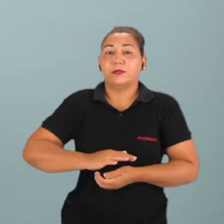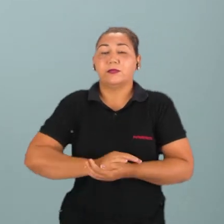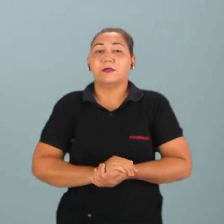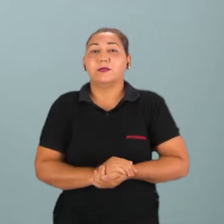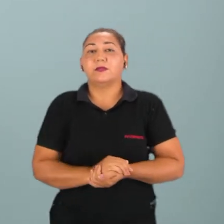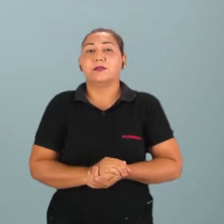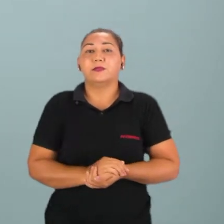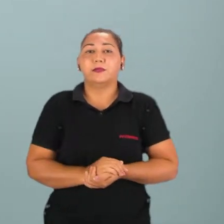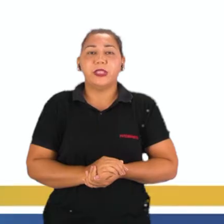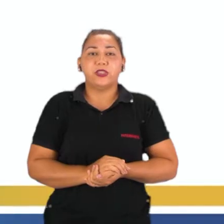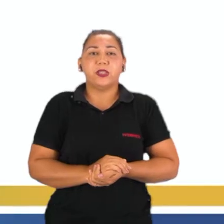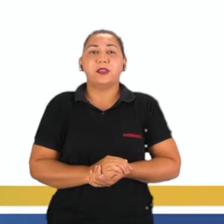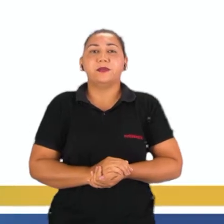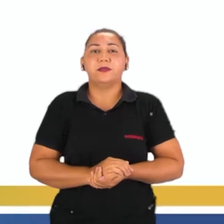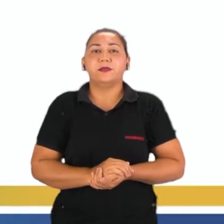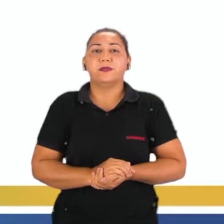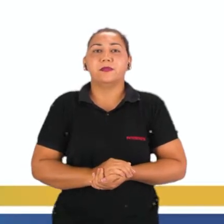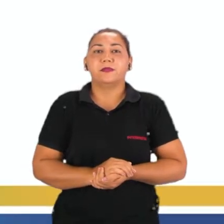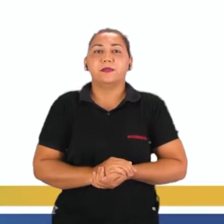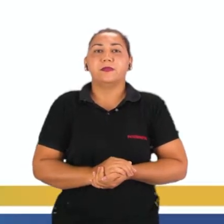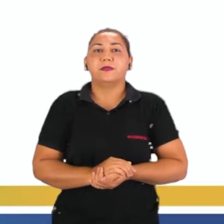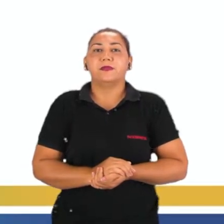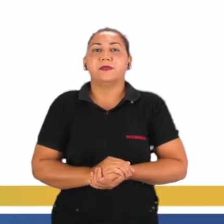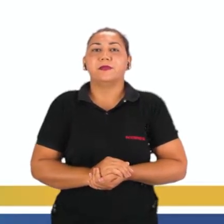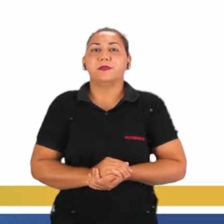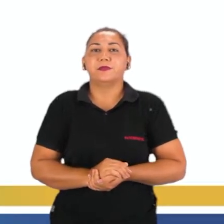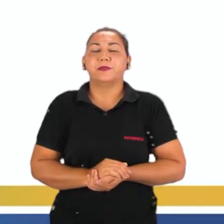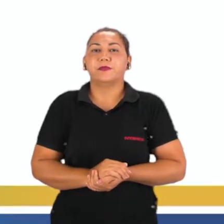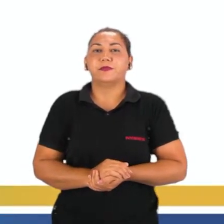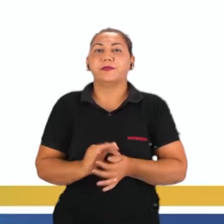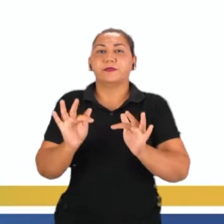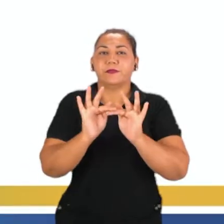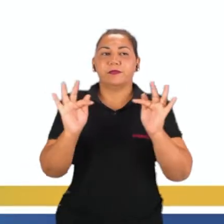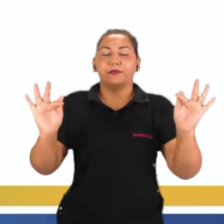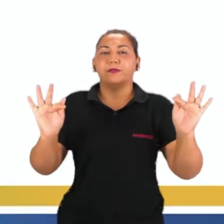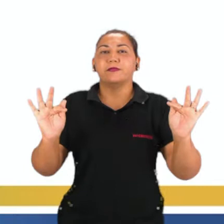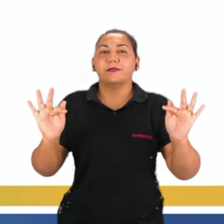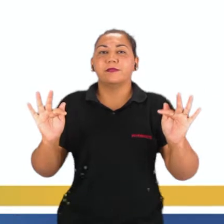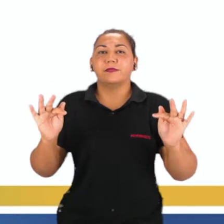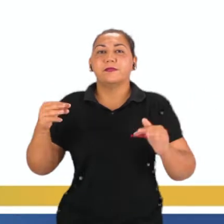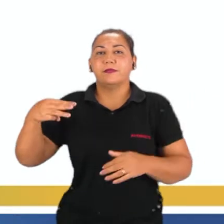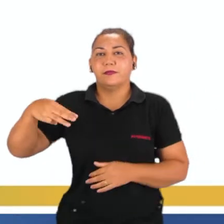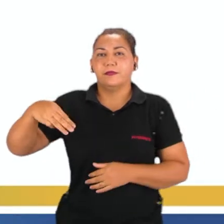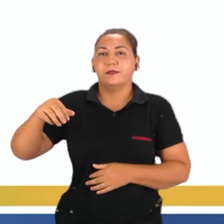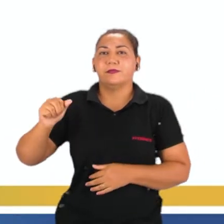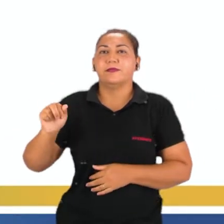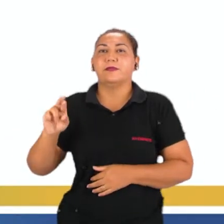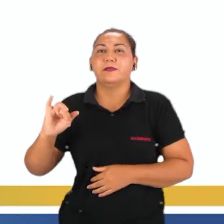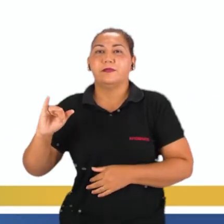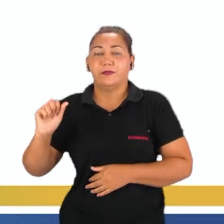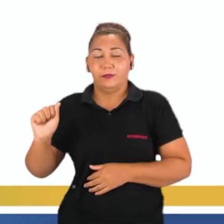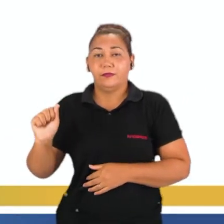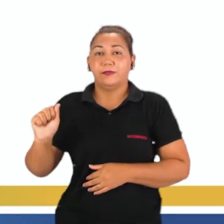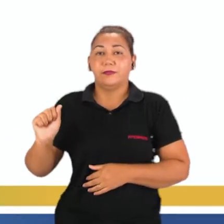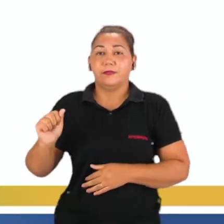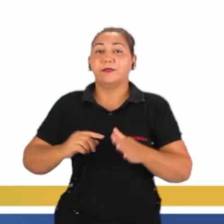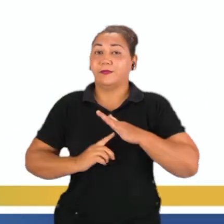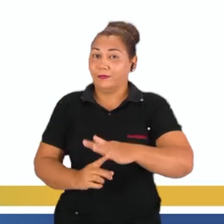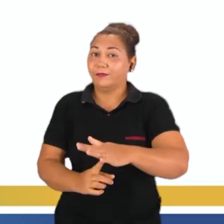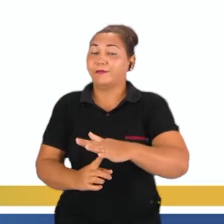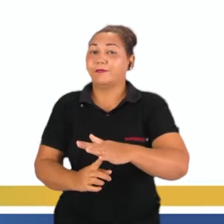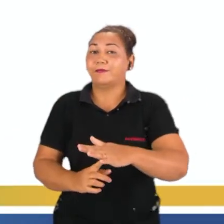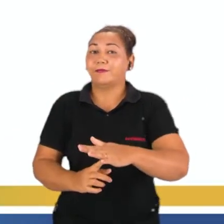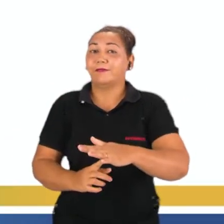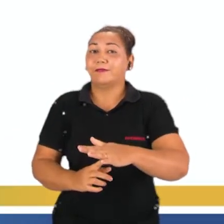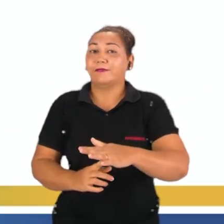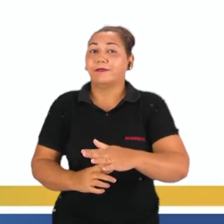vez a frase. Maria vai à feira. Neste caso, Maria é o sujeito e vai à